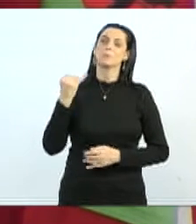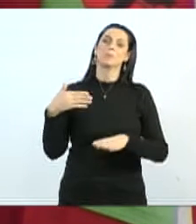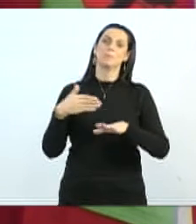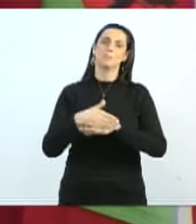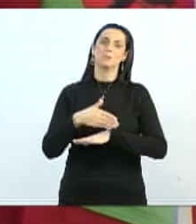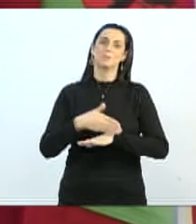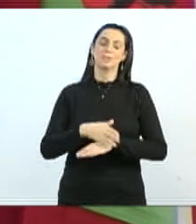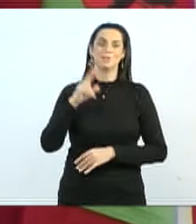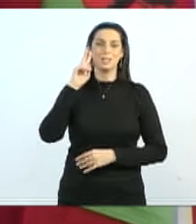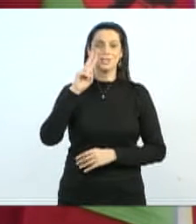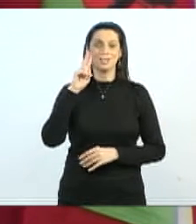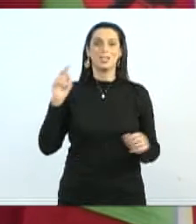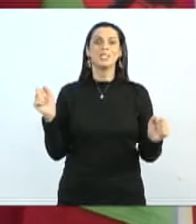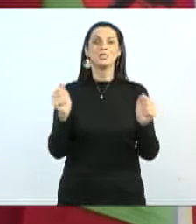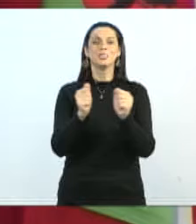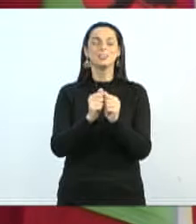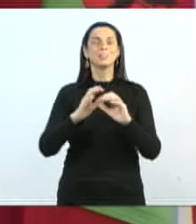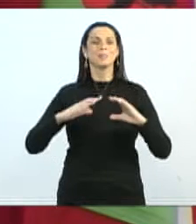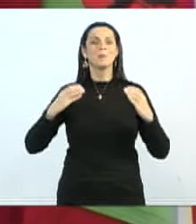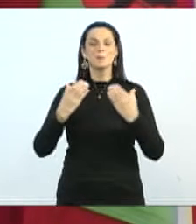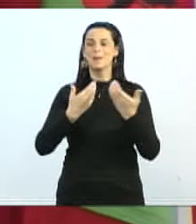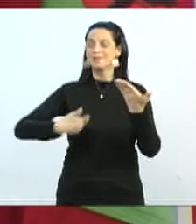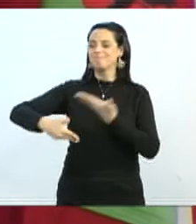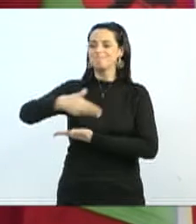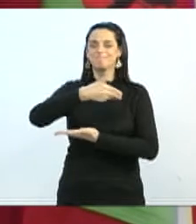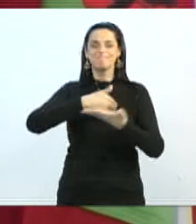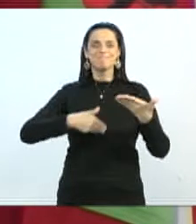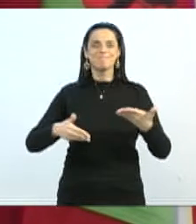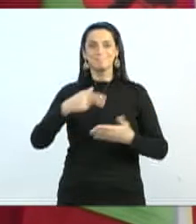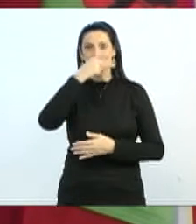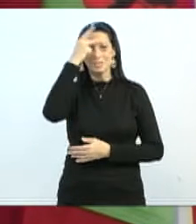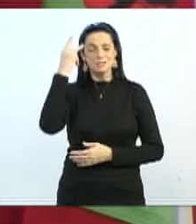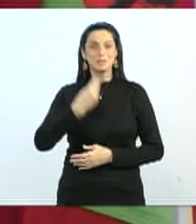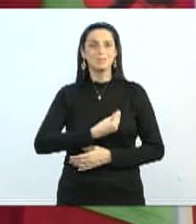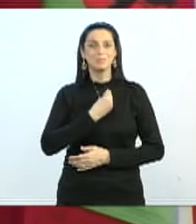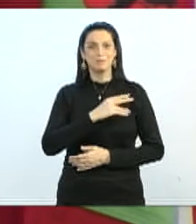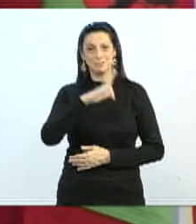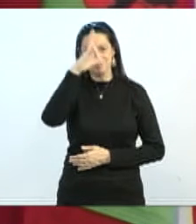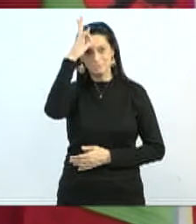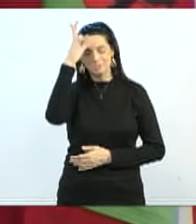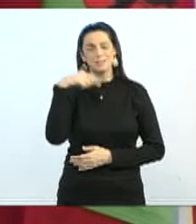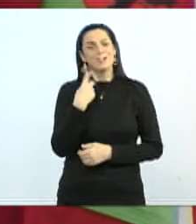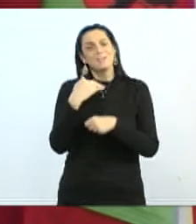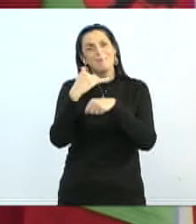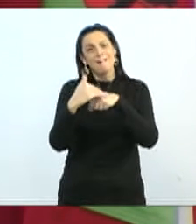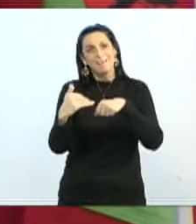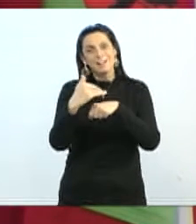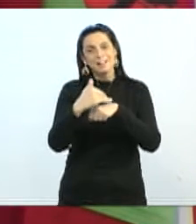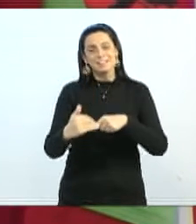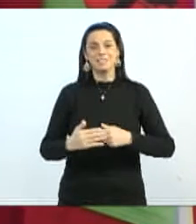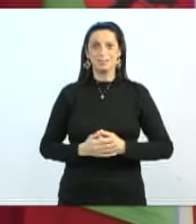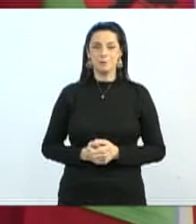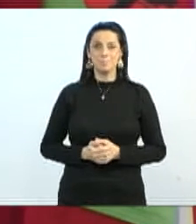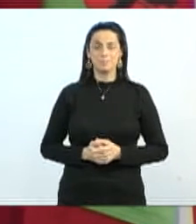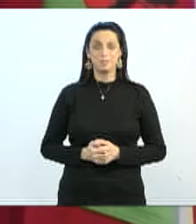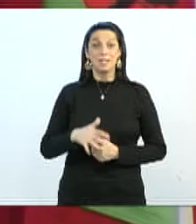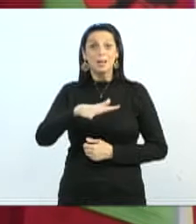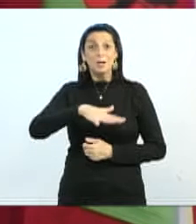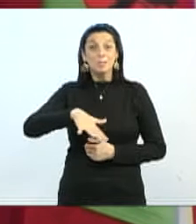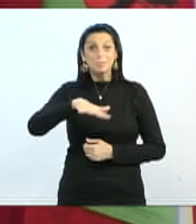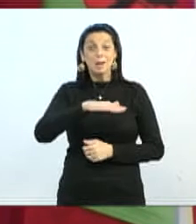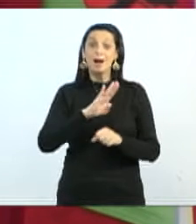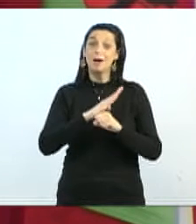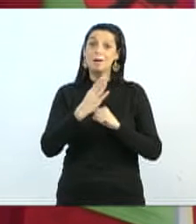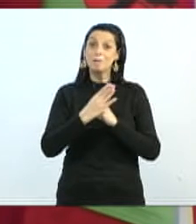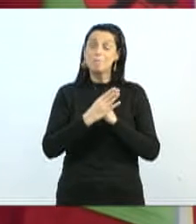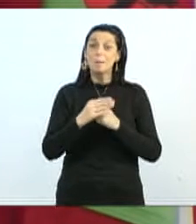história junto com toda a comunidade da Vila Itopava, no qual a gente tem um carinho, né, que é a nossa cidade mais alemã do